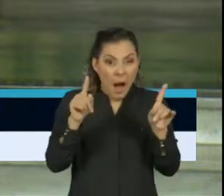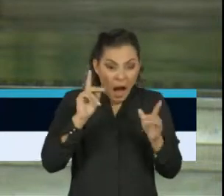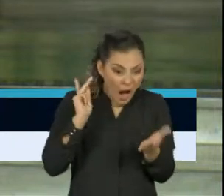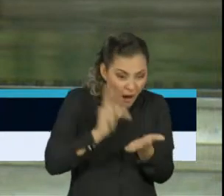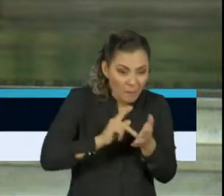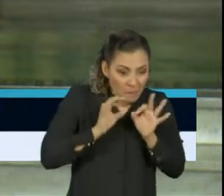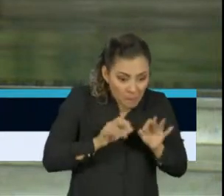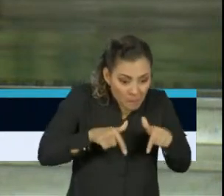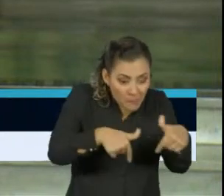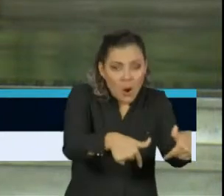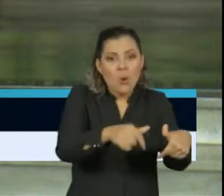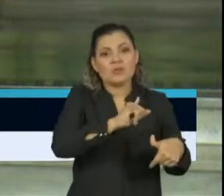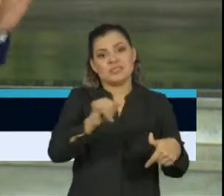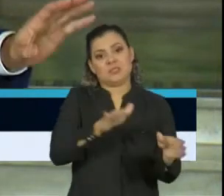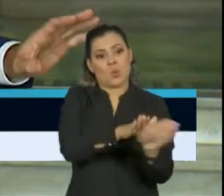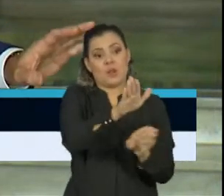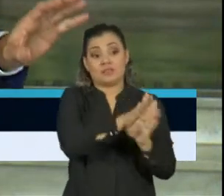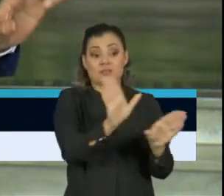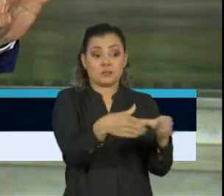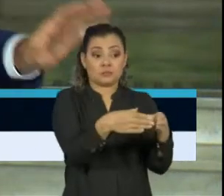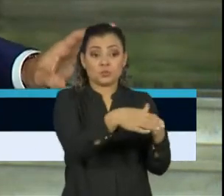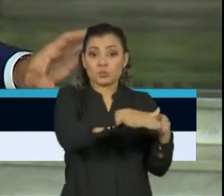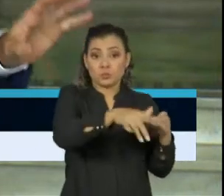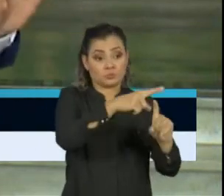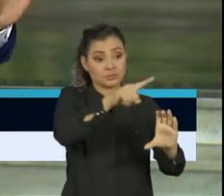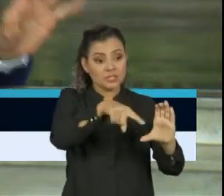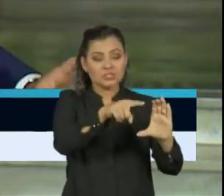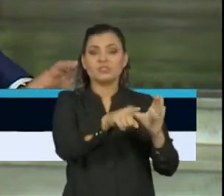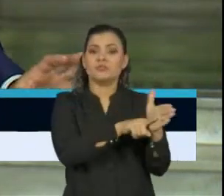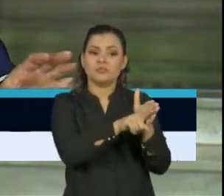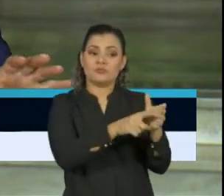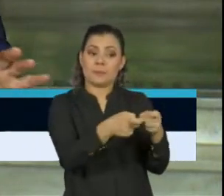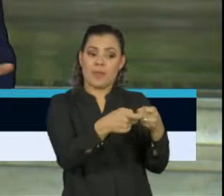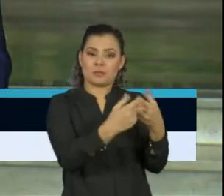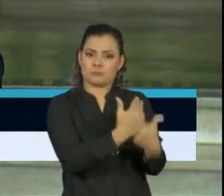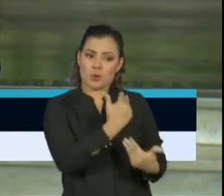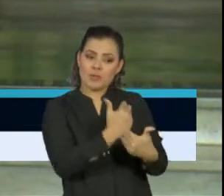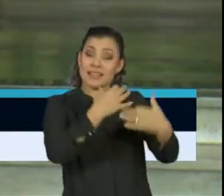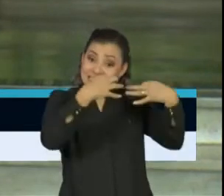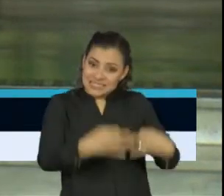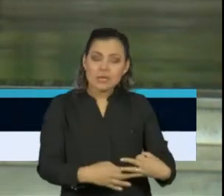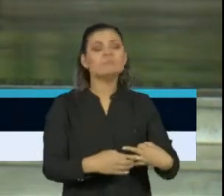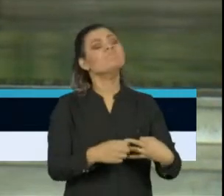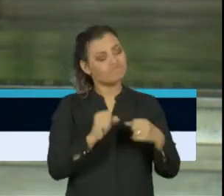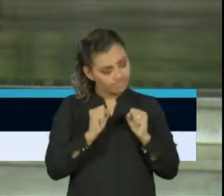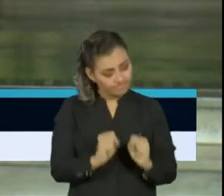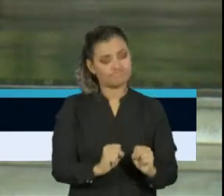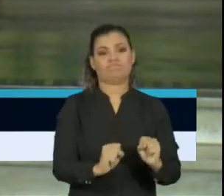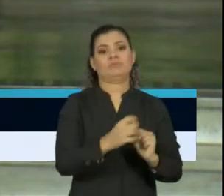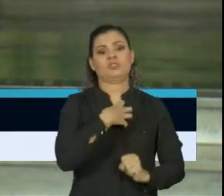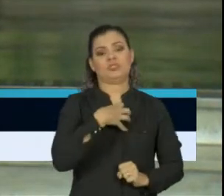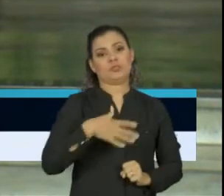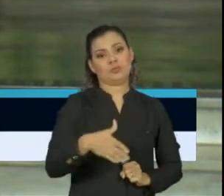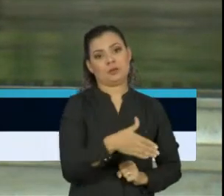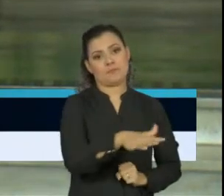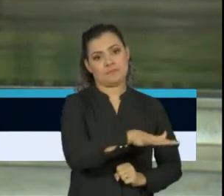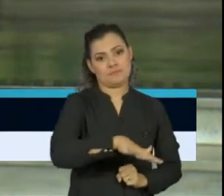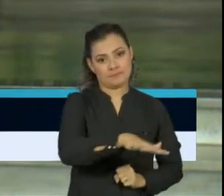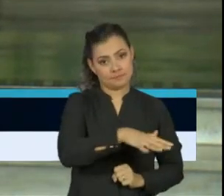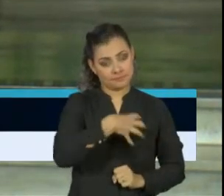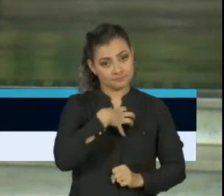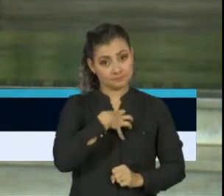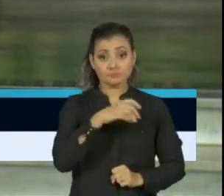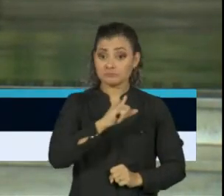isso se a orientação da saúde, da medicina e da ciência for neste sentido. Se